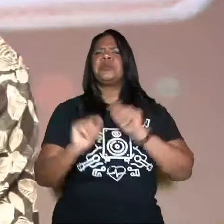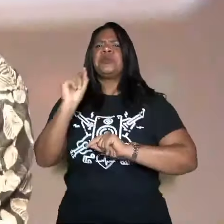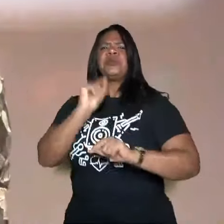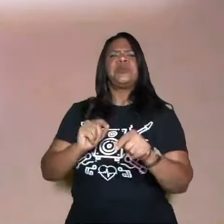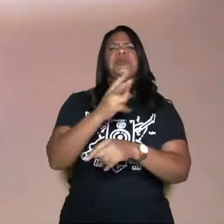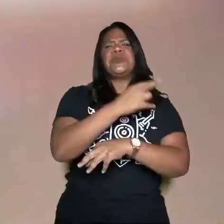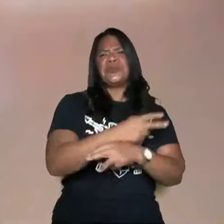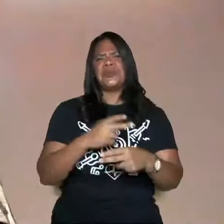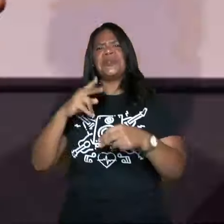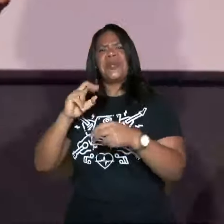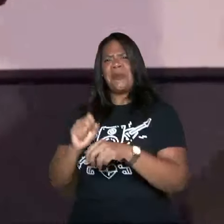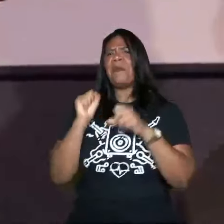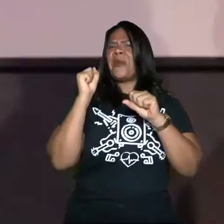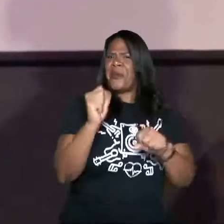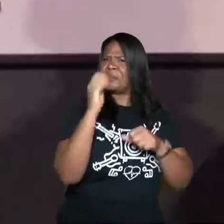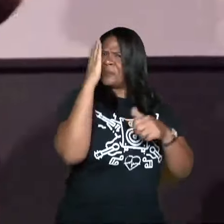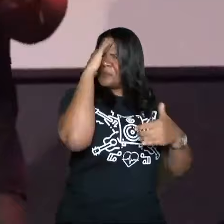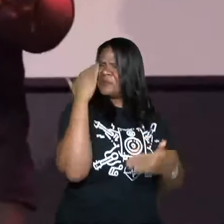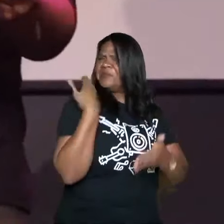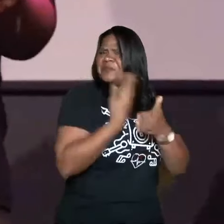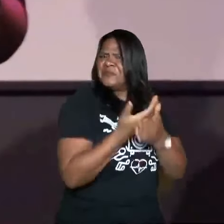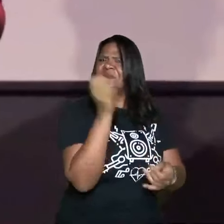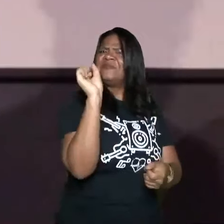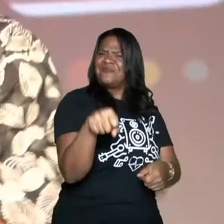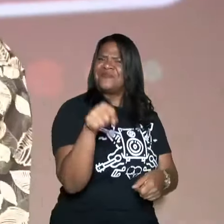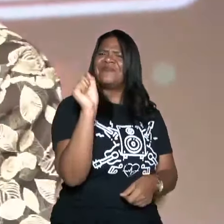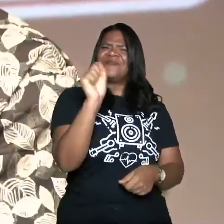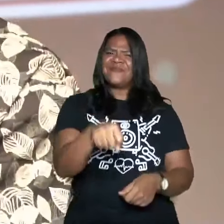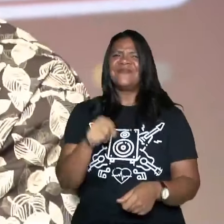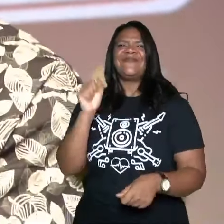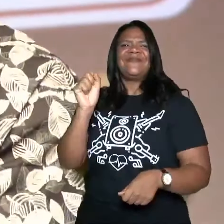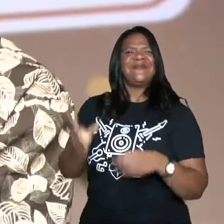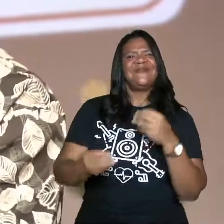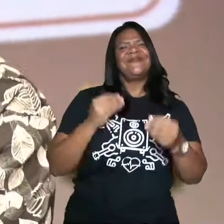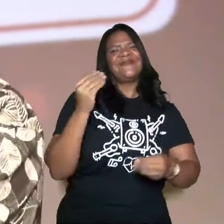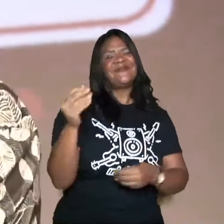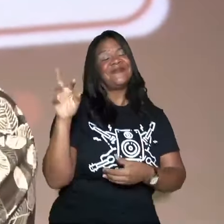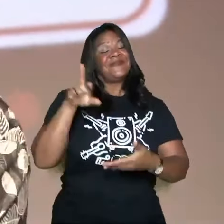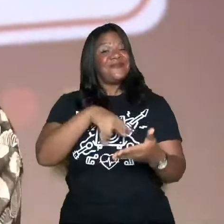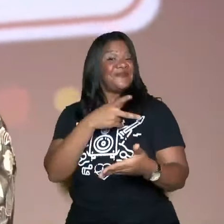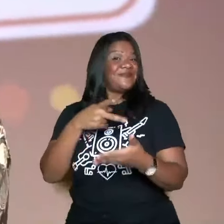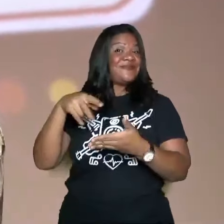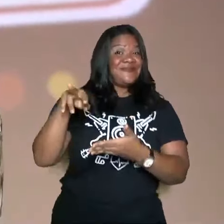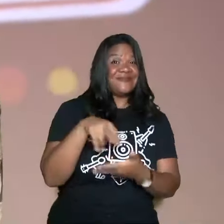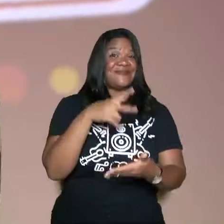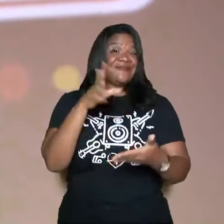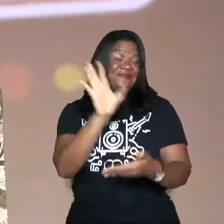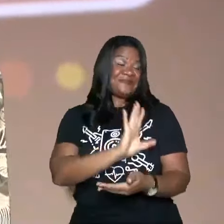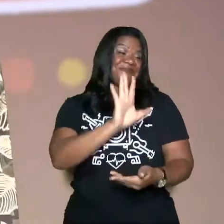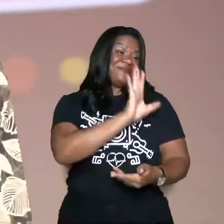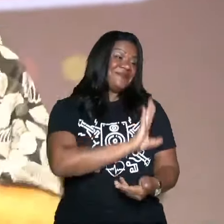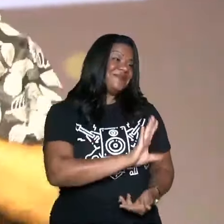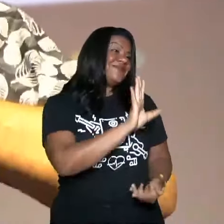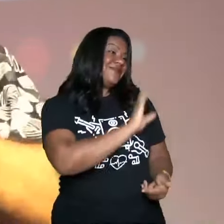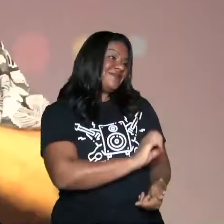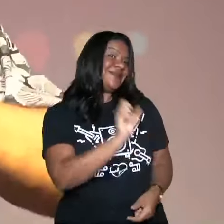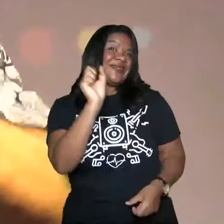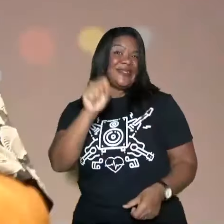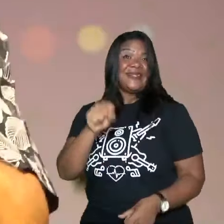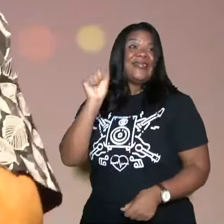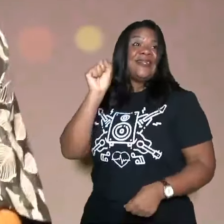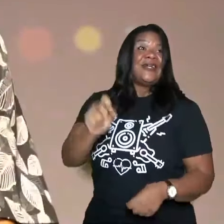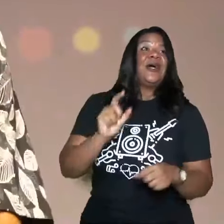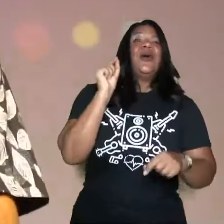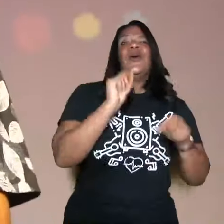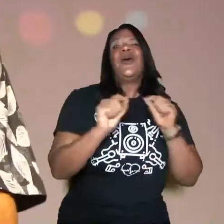considerando meu próximo como um rei. Vou me lançar, me jogar nesse amor, pois quem me